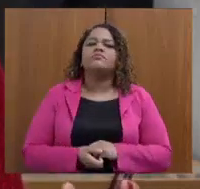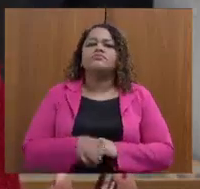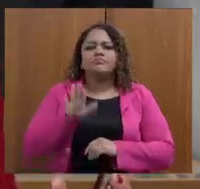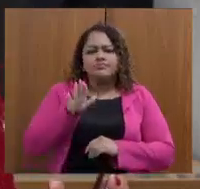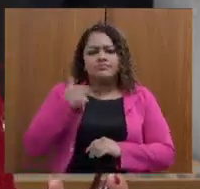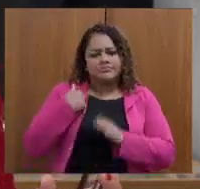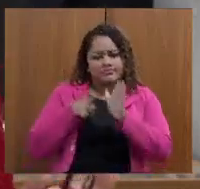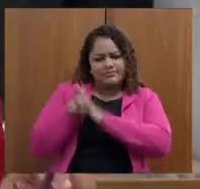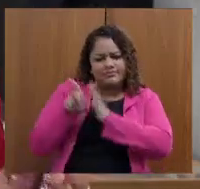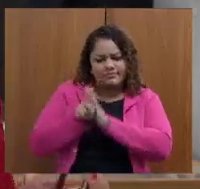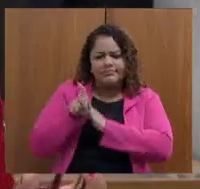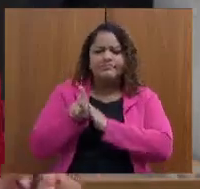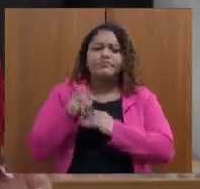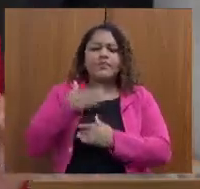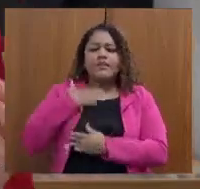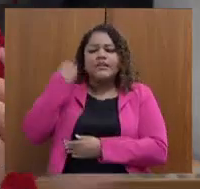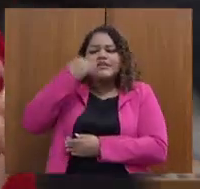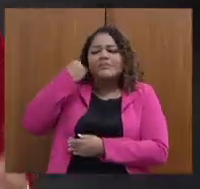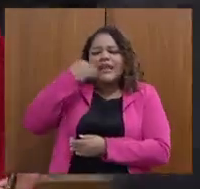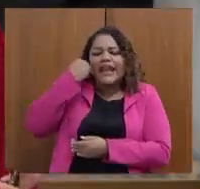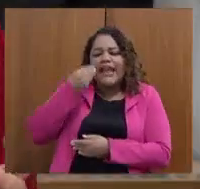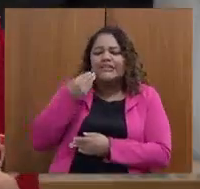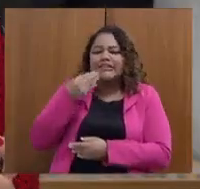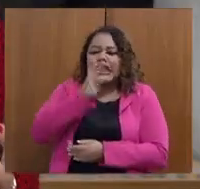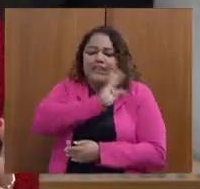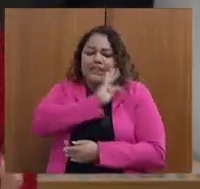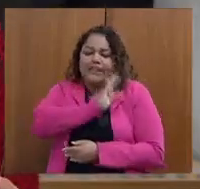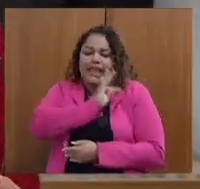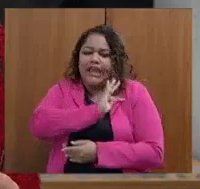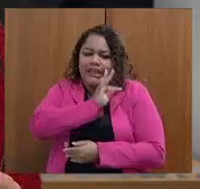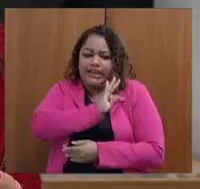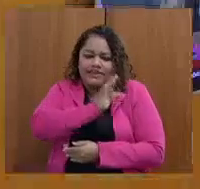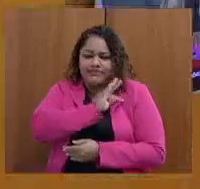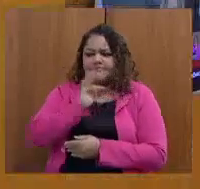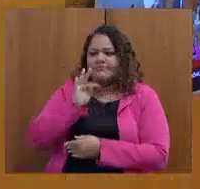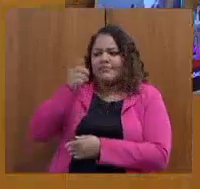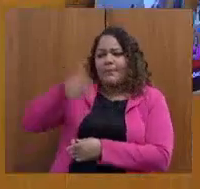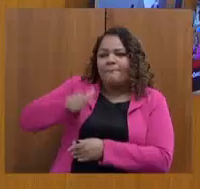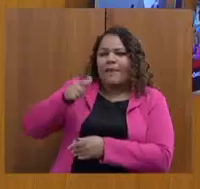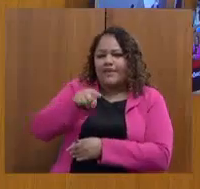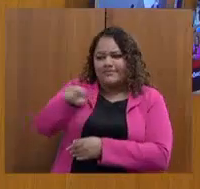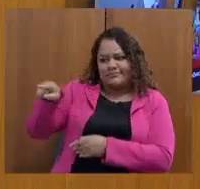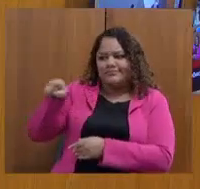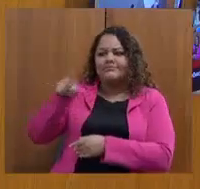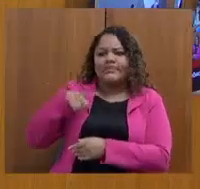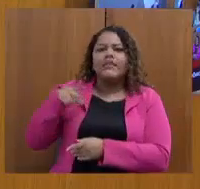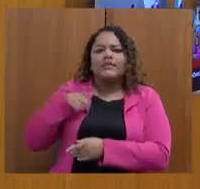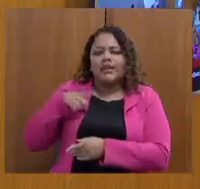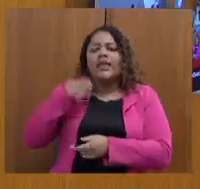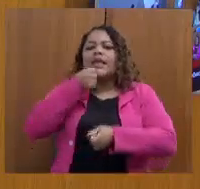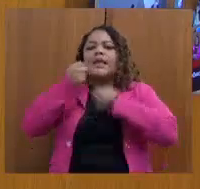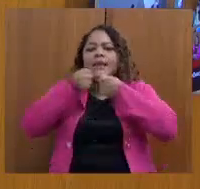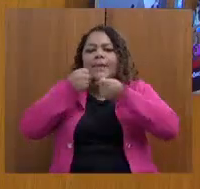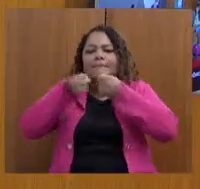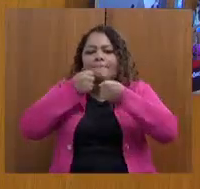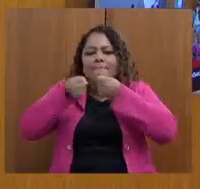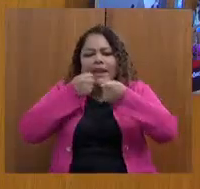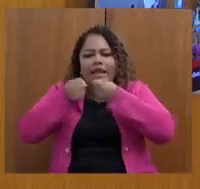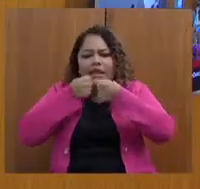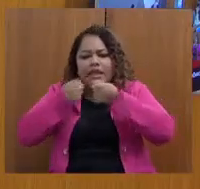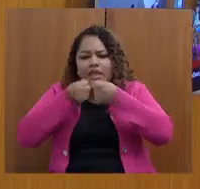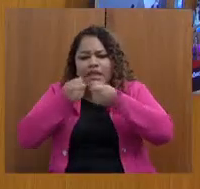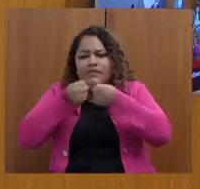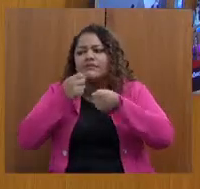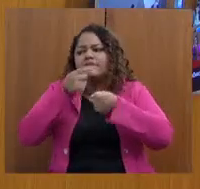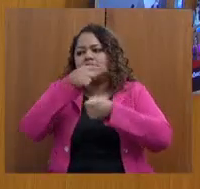gente com mais experiência técnica do que eu esse Assembleia fiscalizar é acompanhado pela imprensa nós mineiros e mineiras precisamos começar